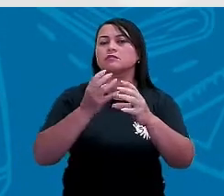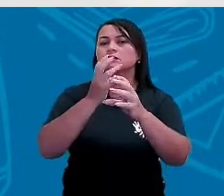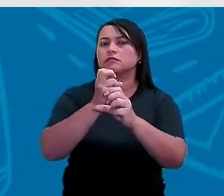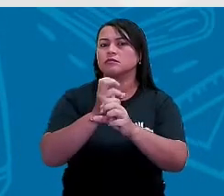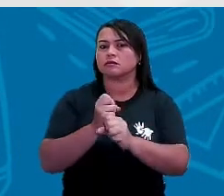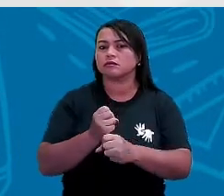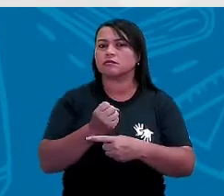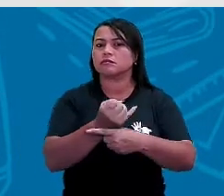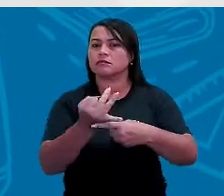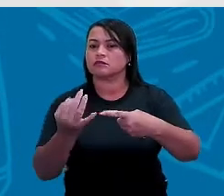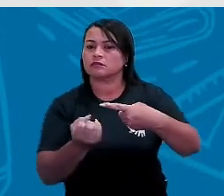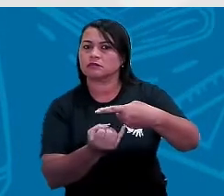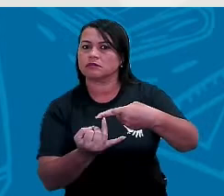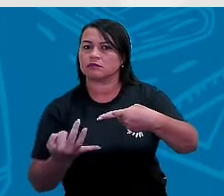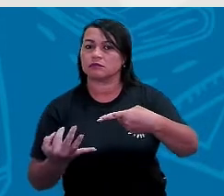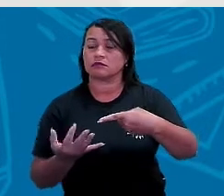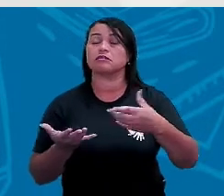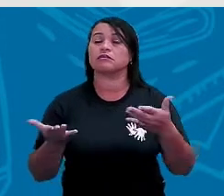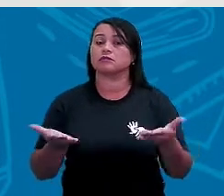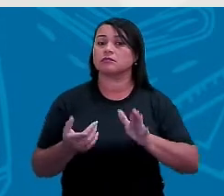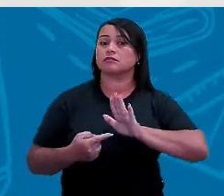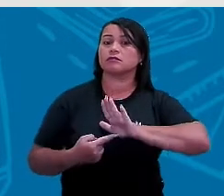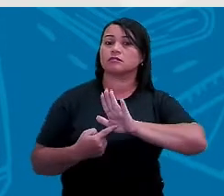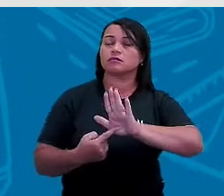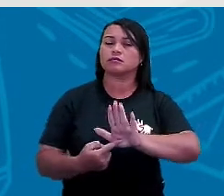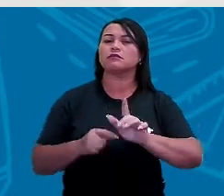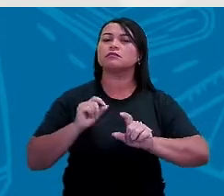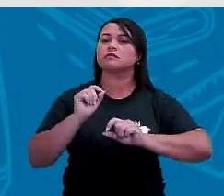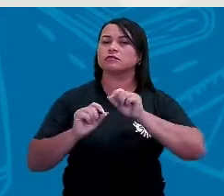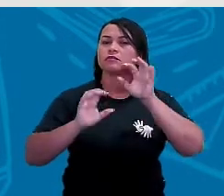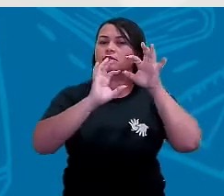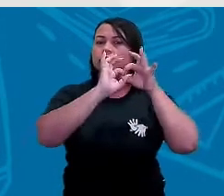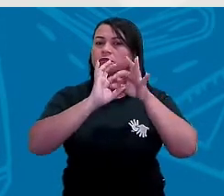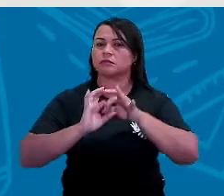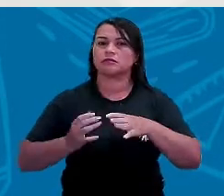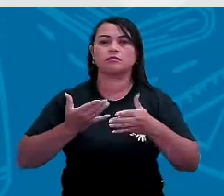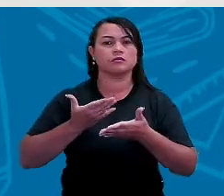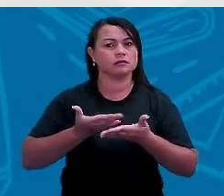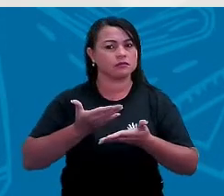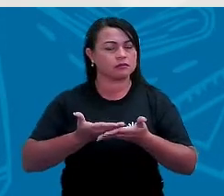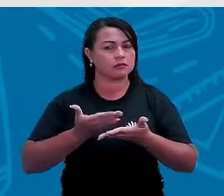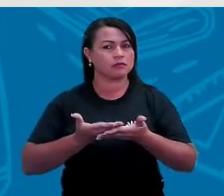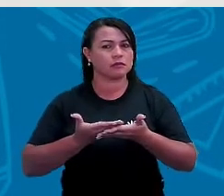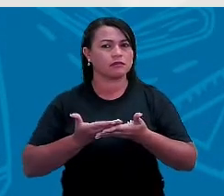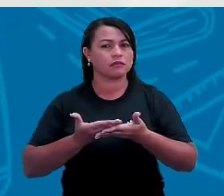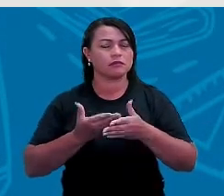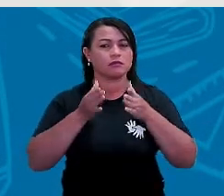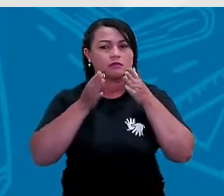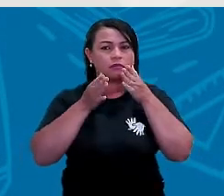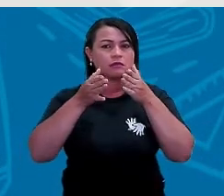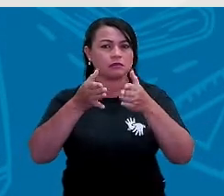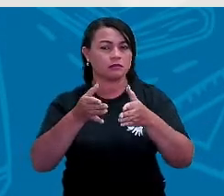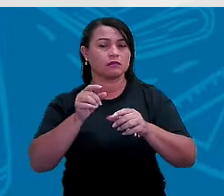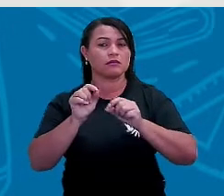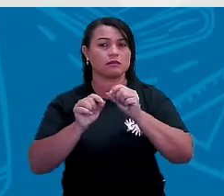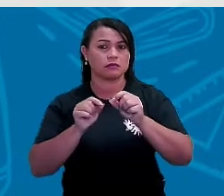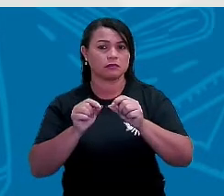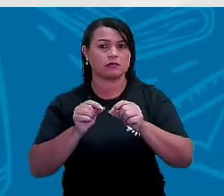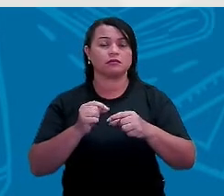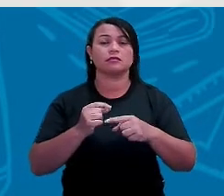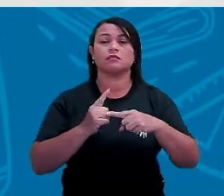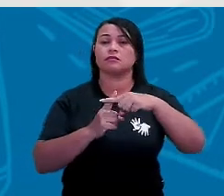operações com frações, né? E aí a gente trouxe o contexto da aula voltado para adição e subtração de